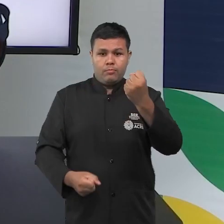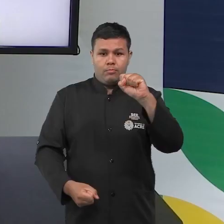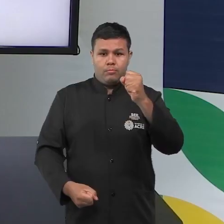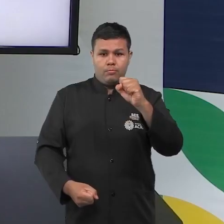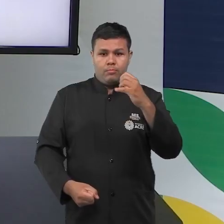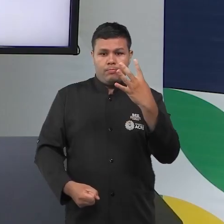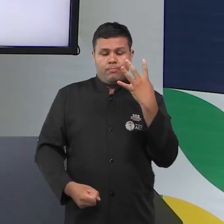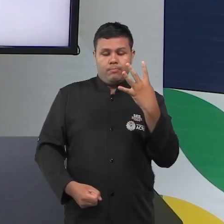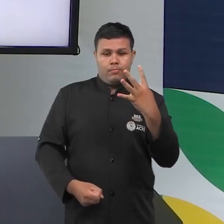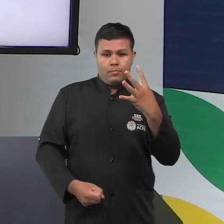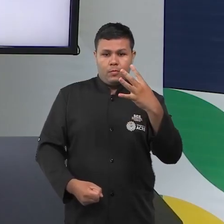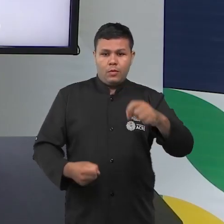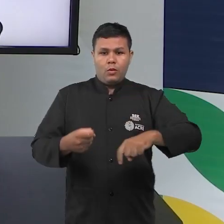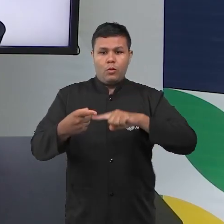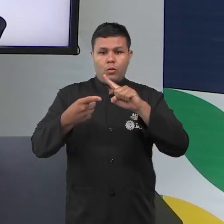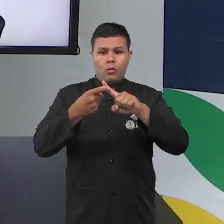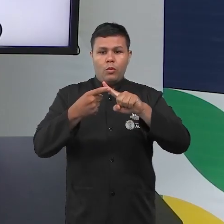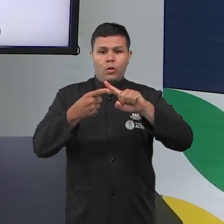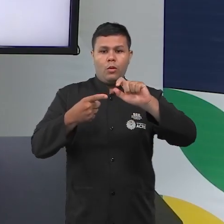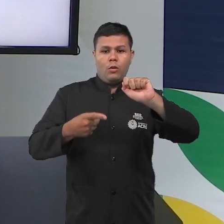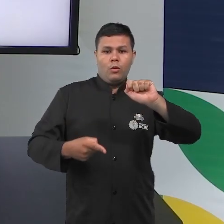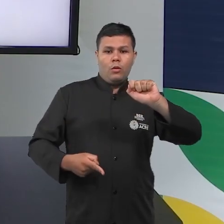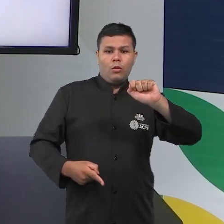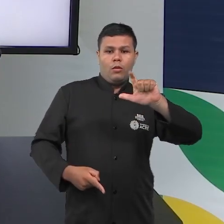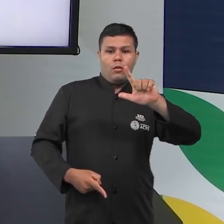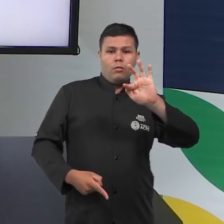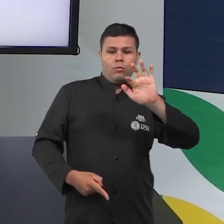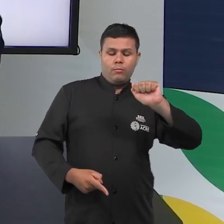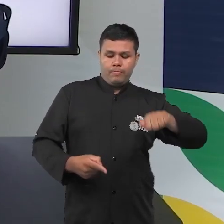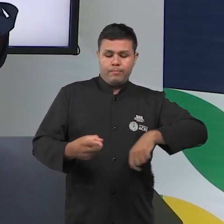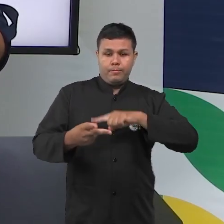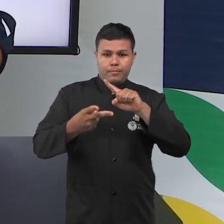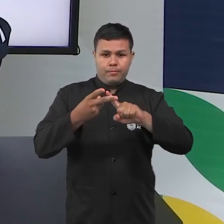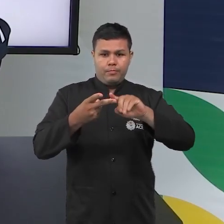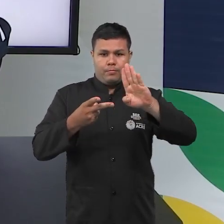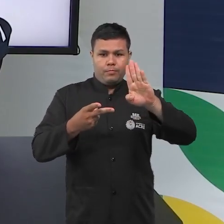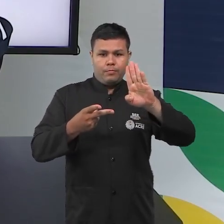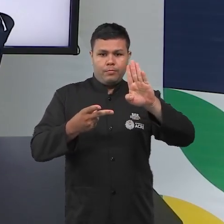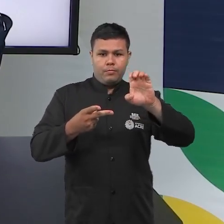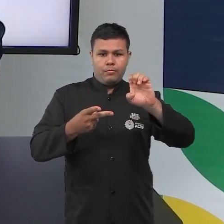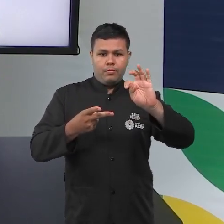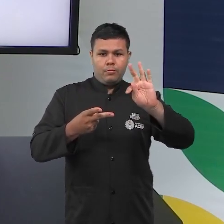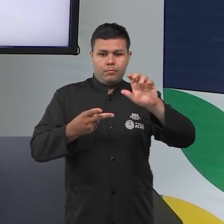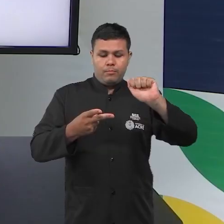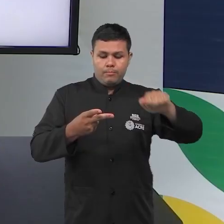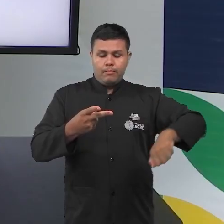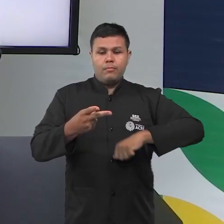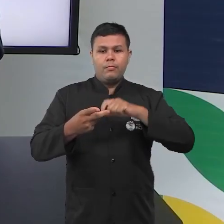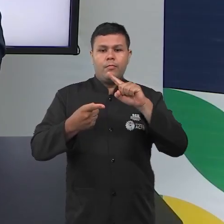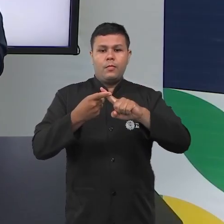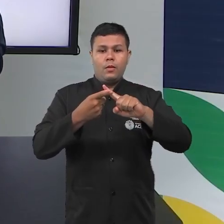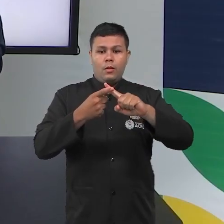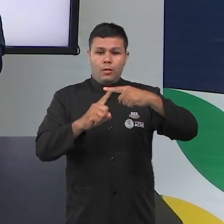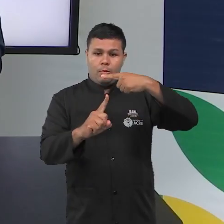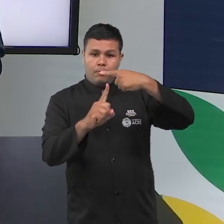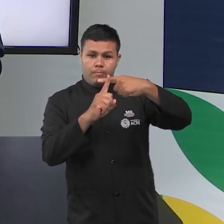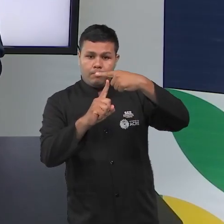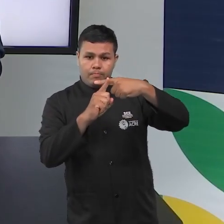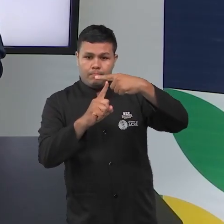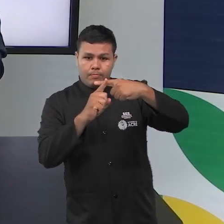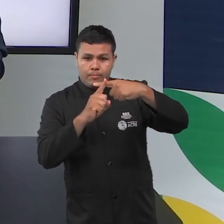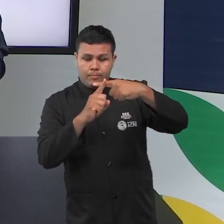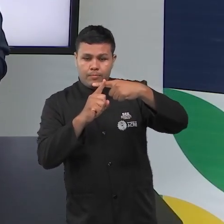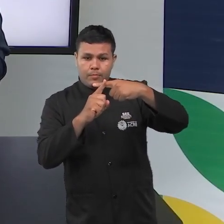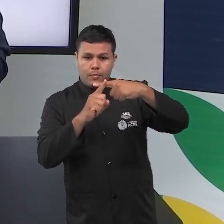partícula alfa e beta é responsável por transmutar o elemento. Alfa de maneira positiva, diminuindo